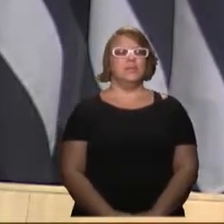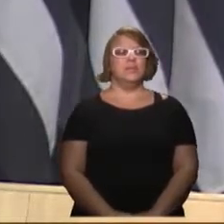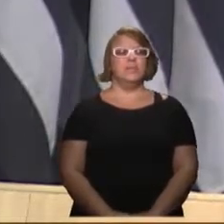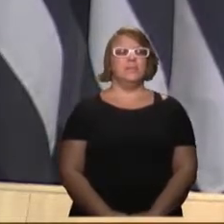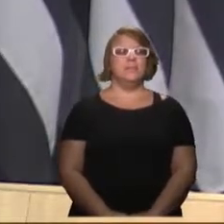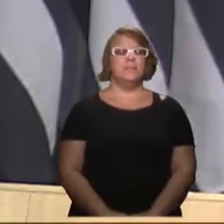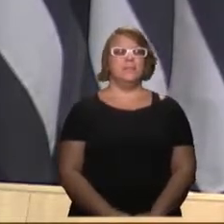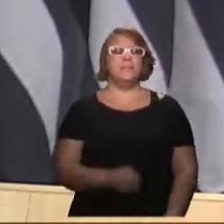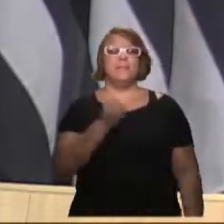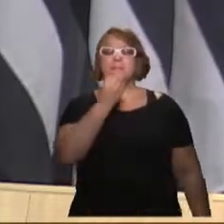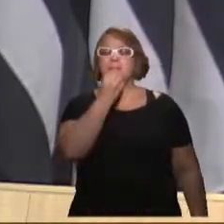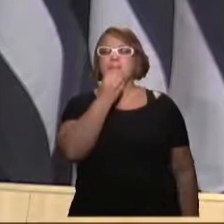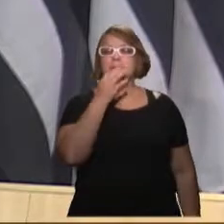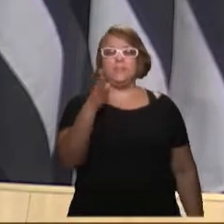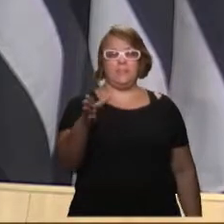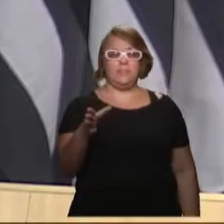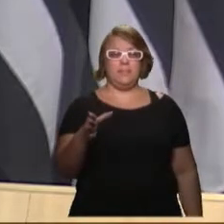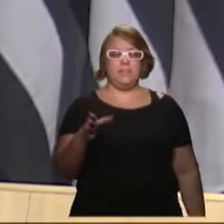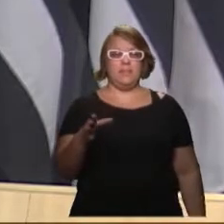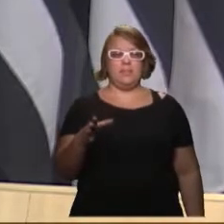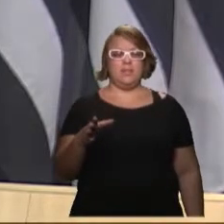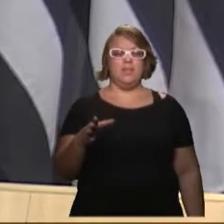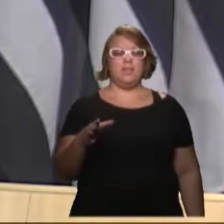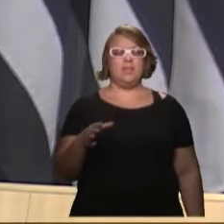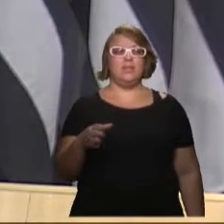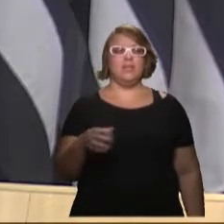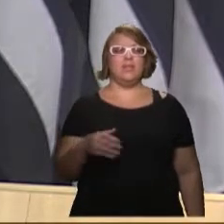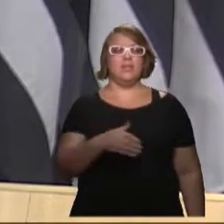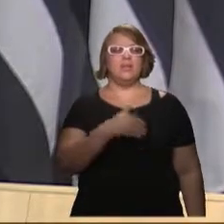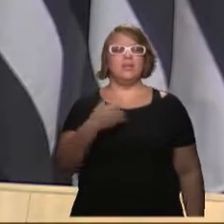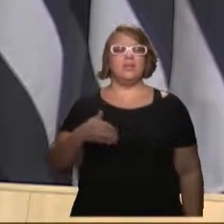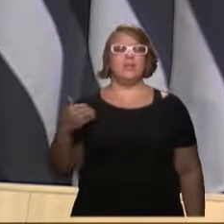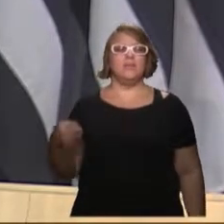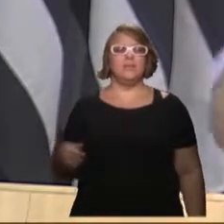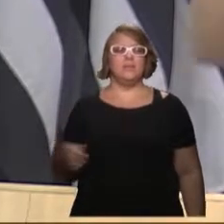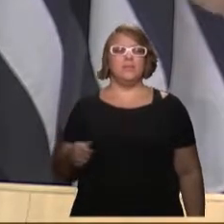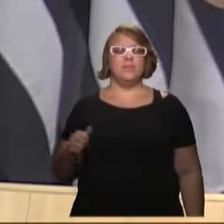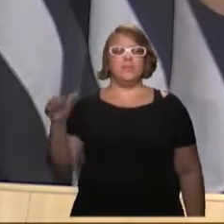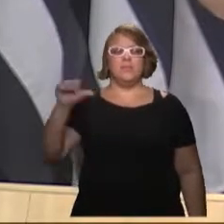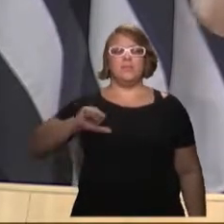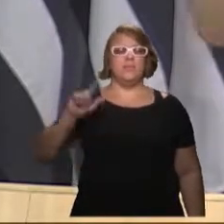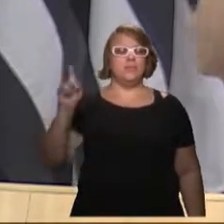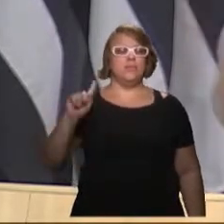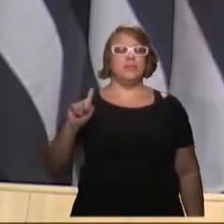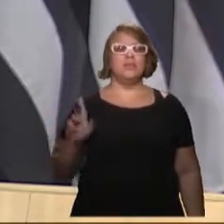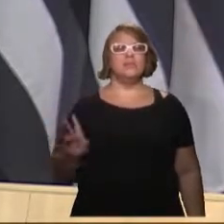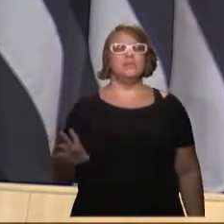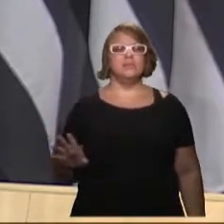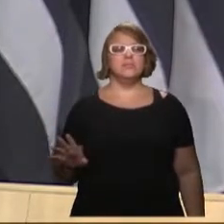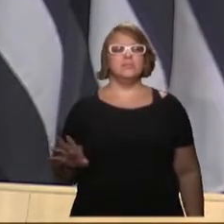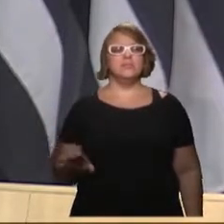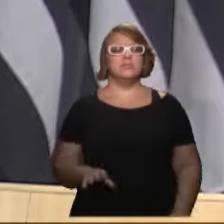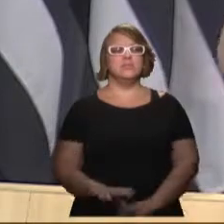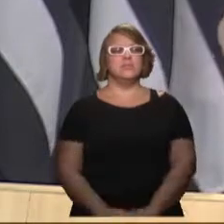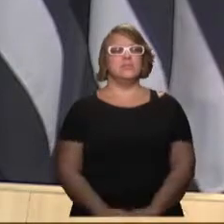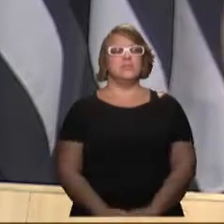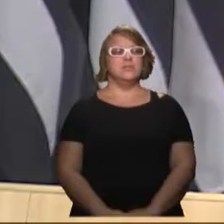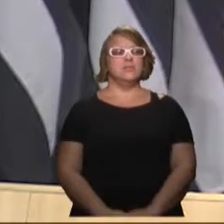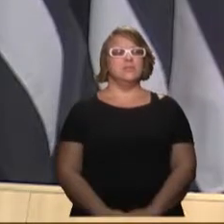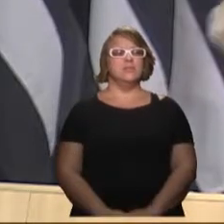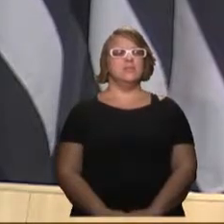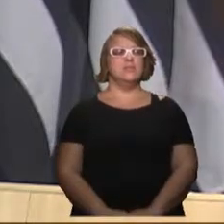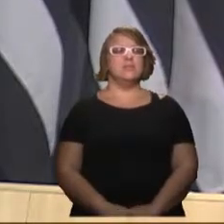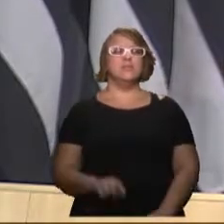ao tributo, a nação não fale. Mas o tributo, quem é tributado é o trabalhador. E quem é